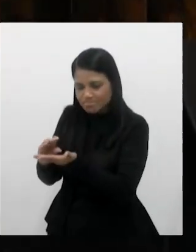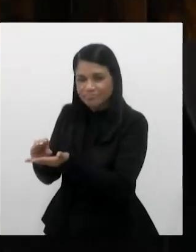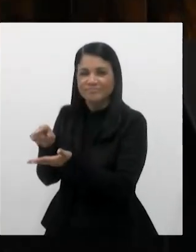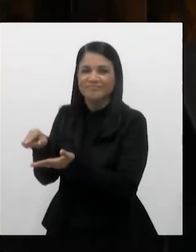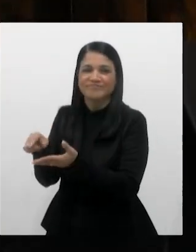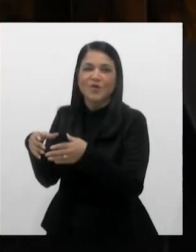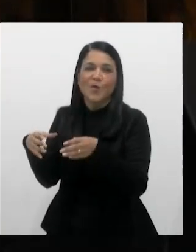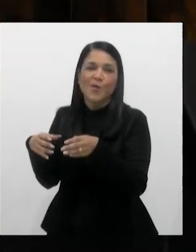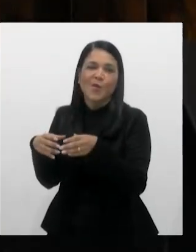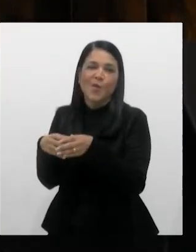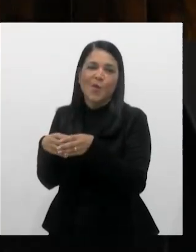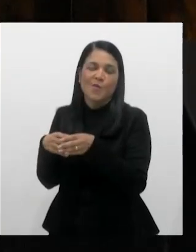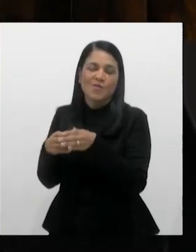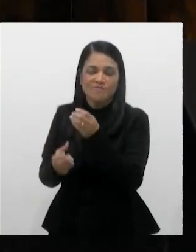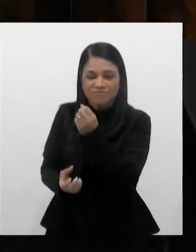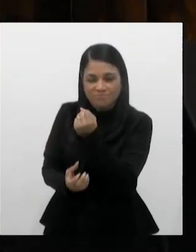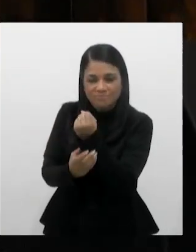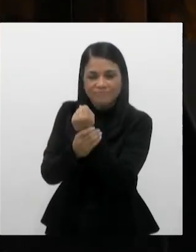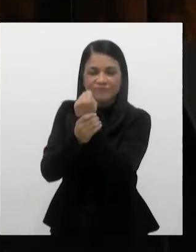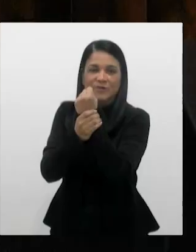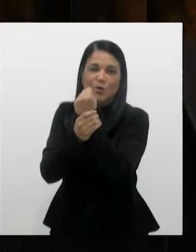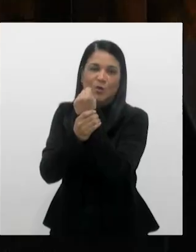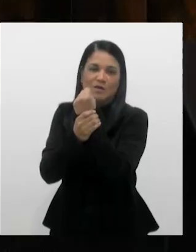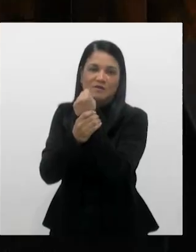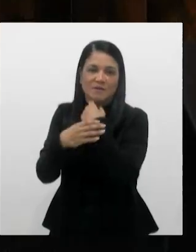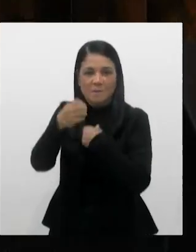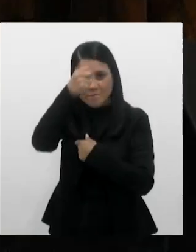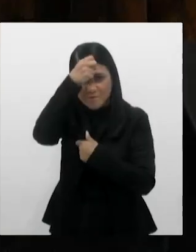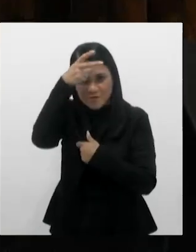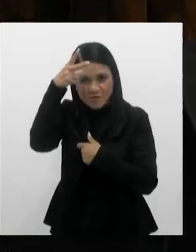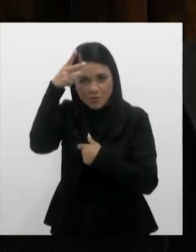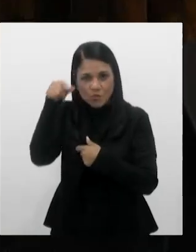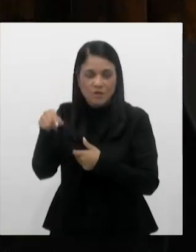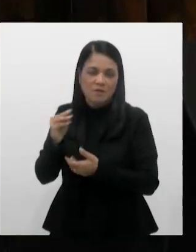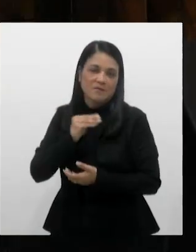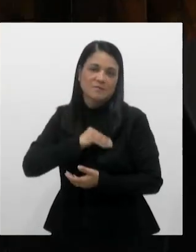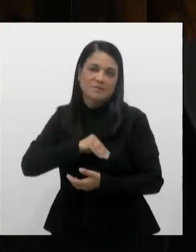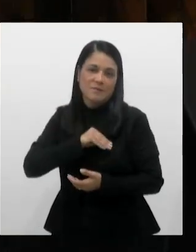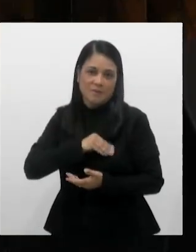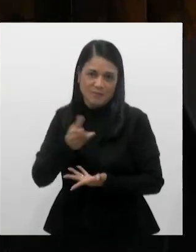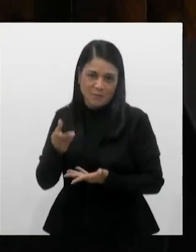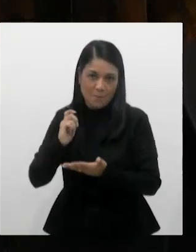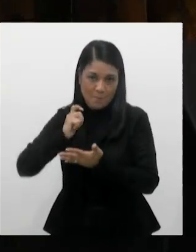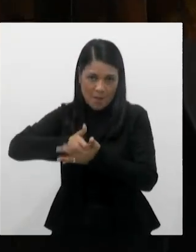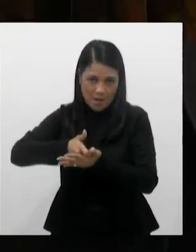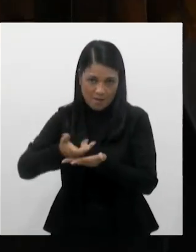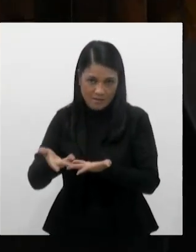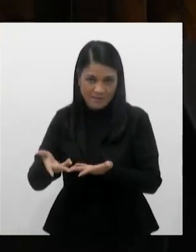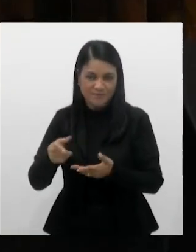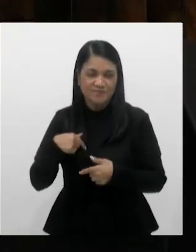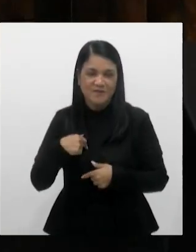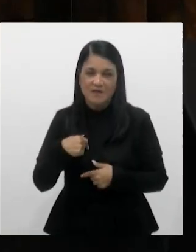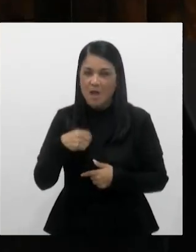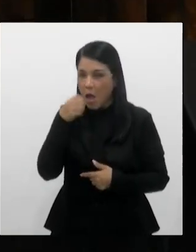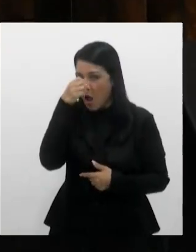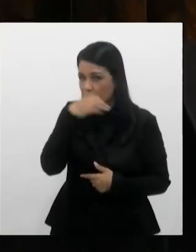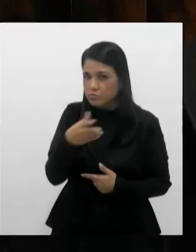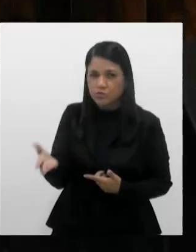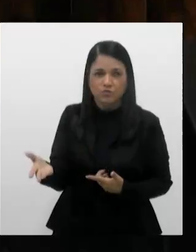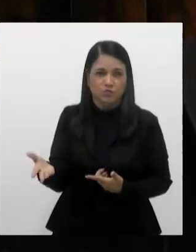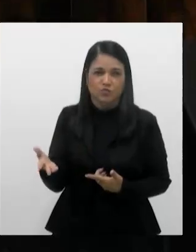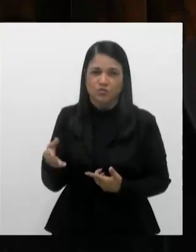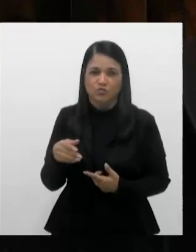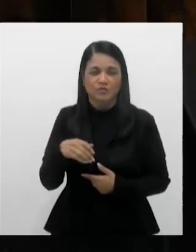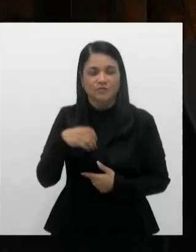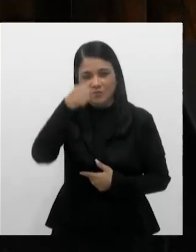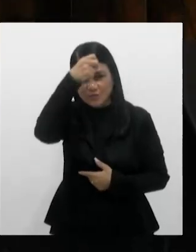a Força Municipal de Segurança. Isso é um absurdo, é um escárnio, né? O que o prefeito Eduardo Paes vem fazendo no